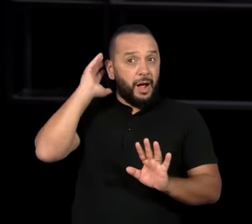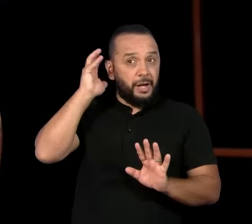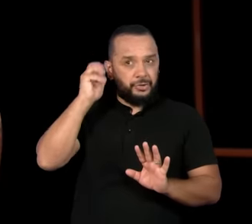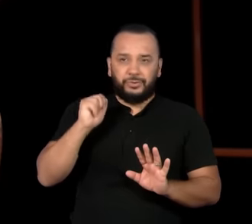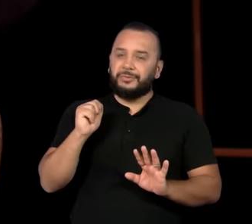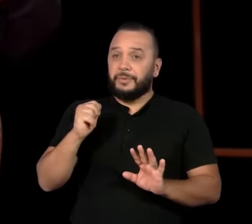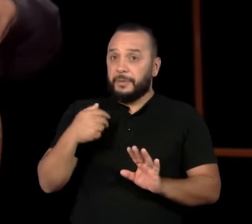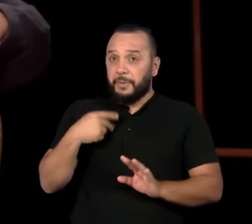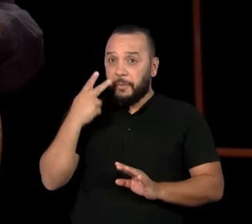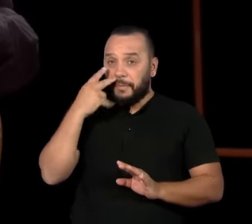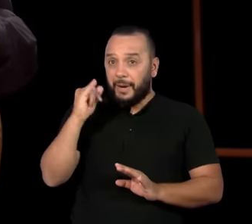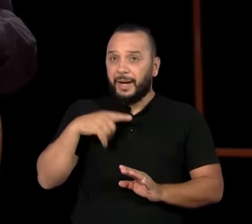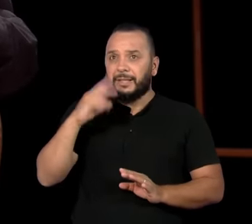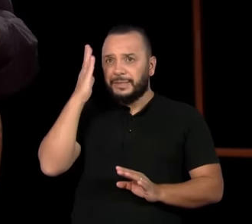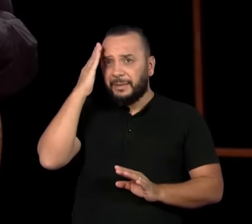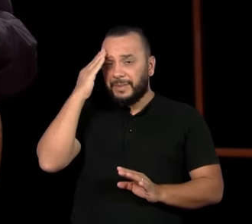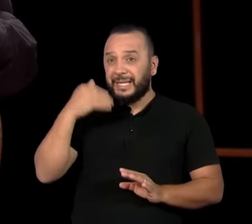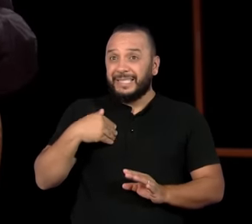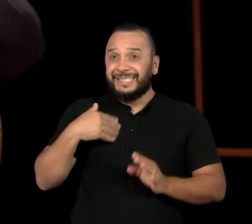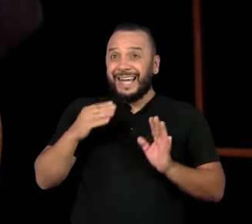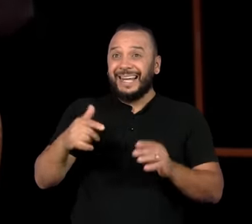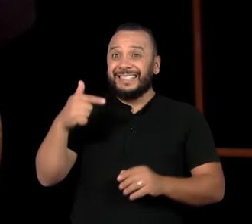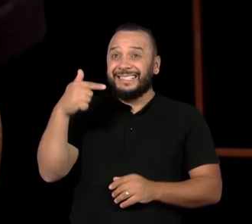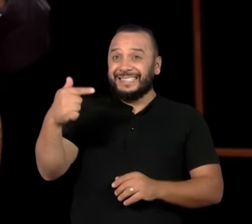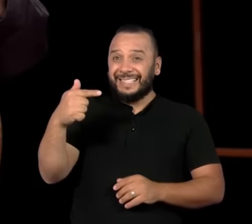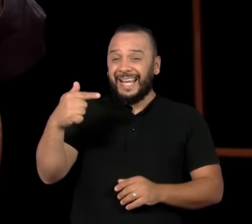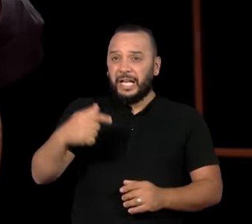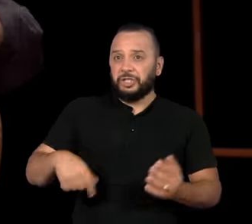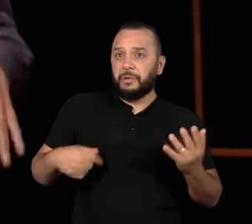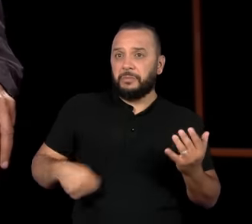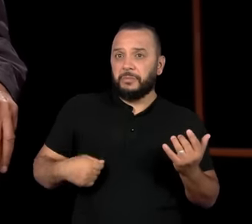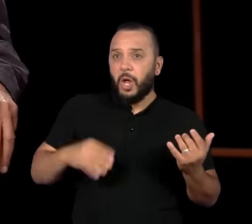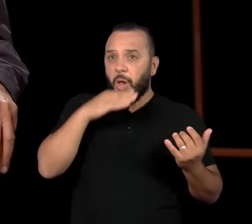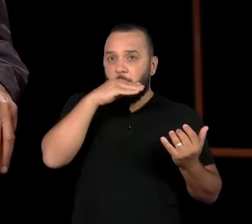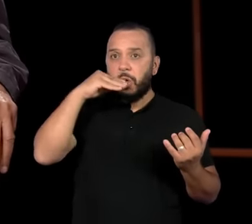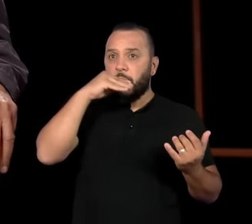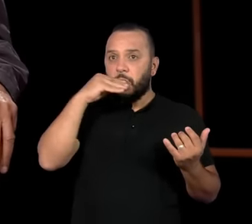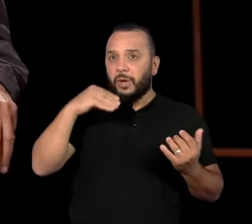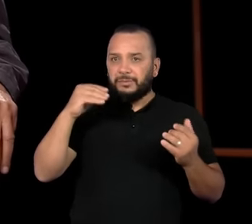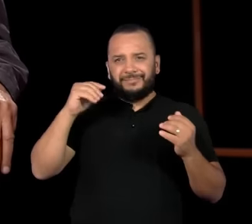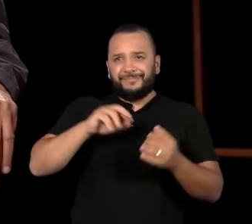tocava 7 instrumentos ao mesmo tempo. Era uma curiosidade. Não era